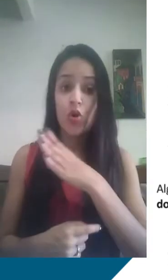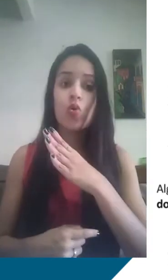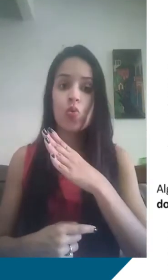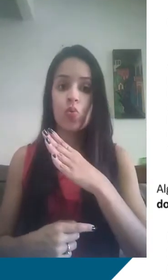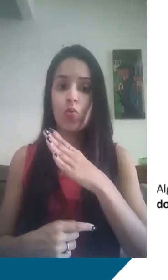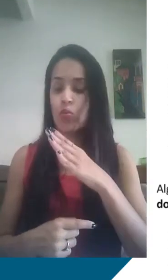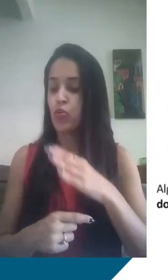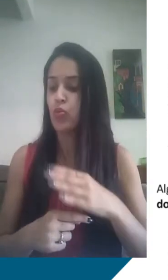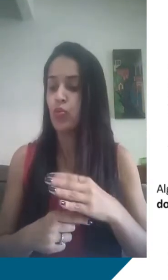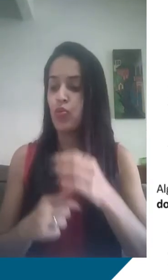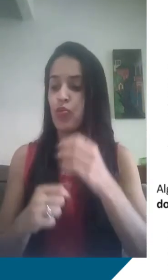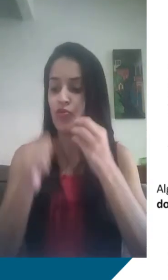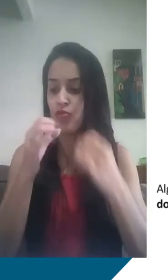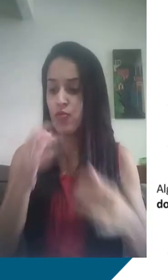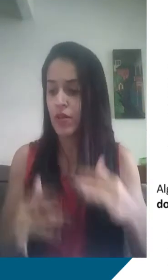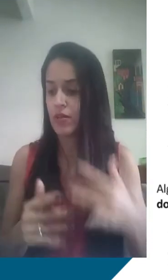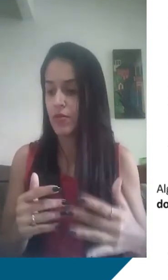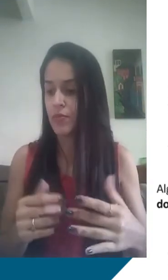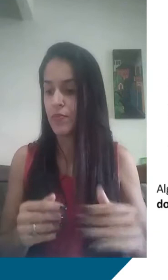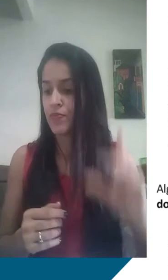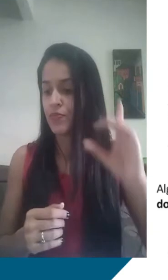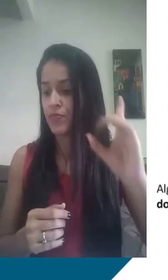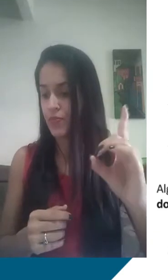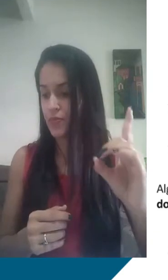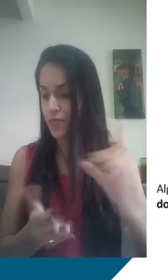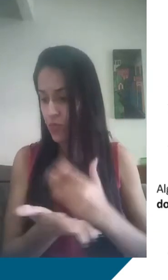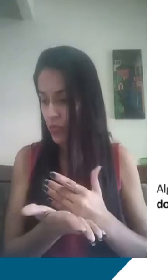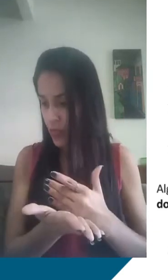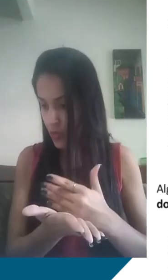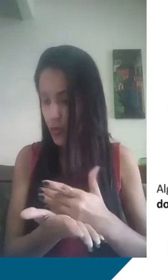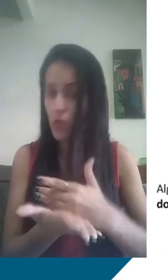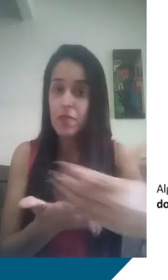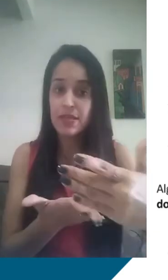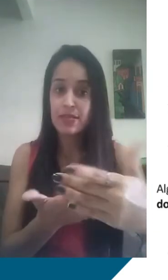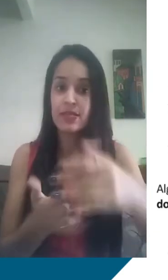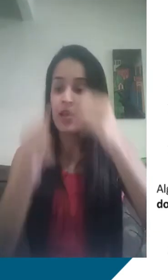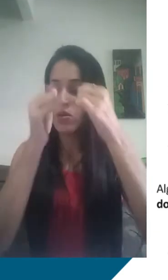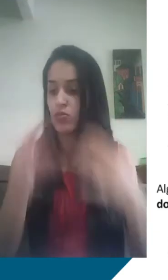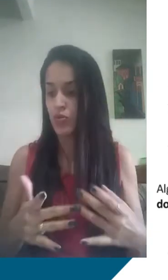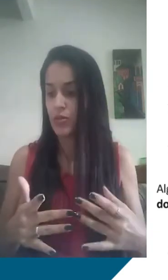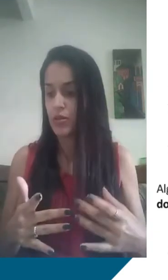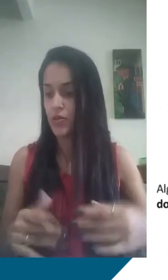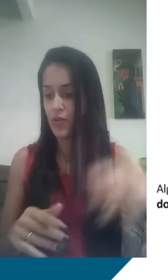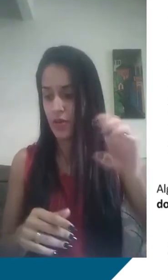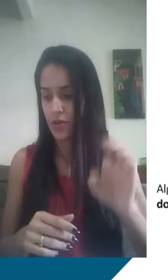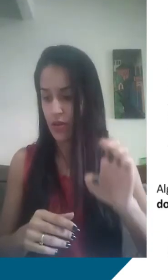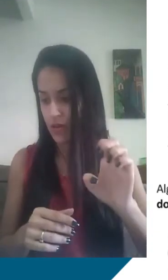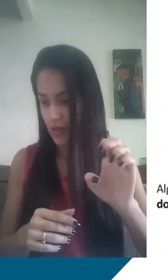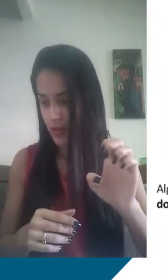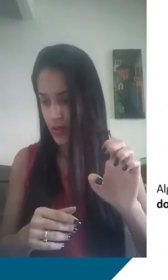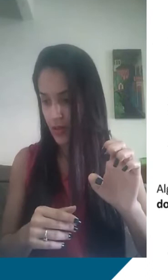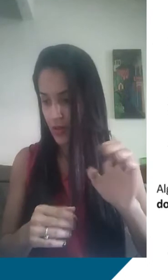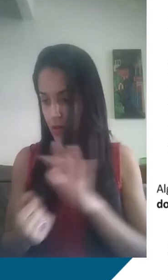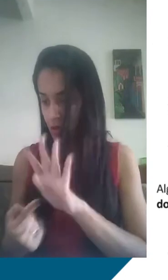Esse texto trata sobre os recursos utilizados pela publicidade e de como deles se vale para construir